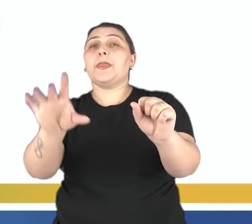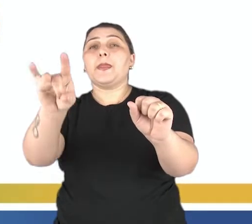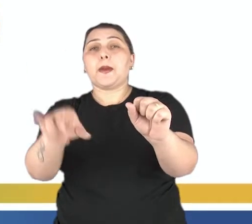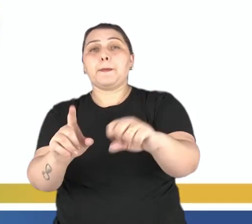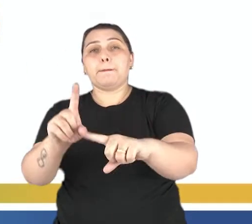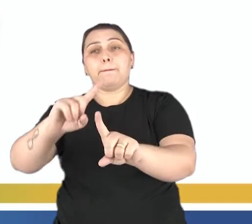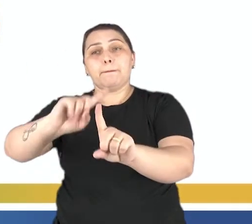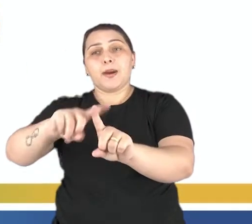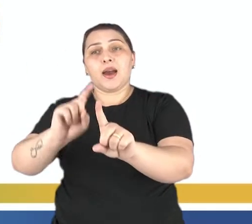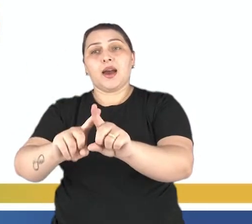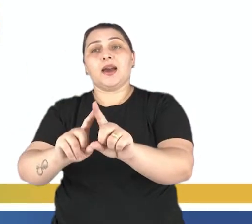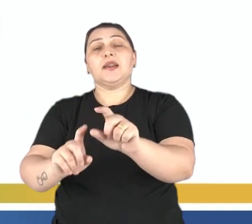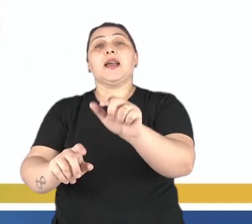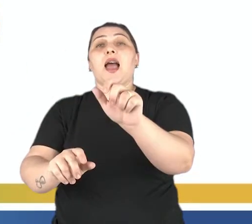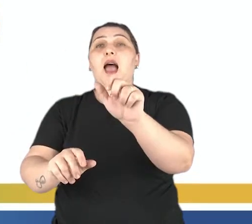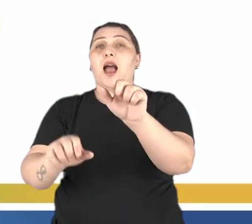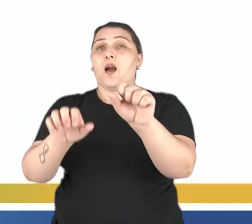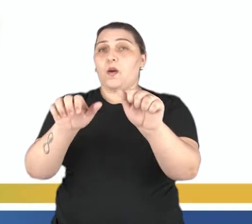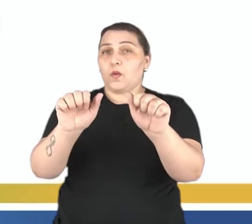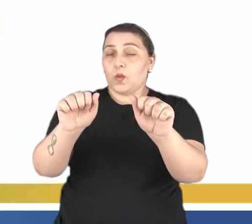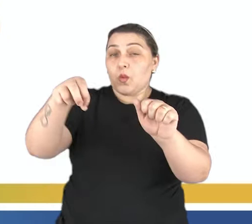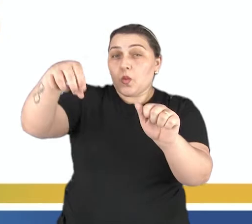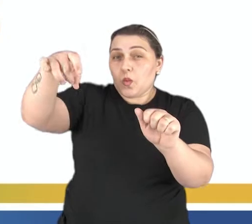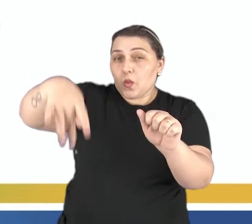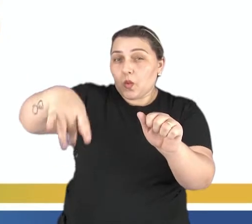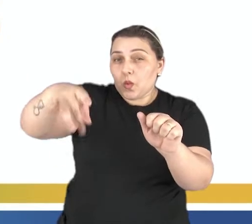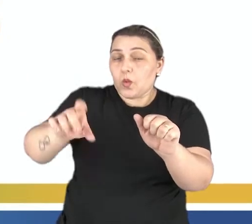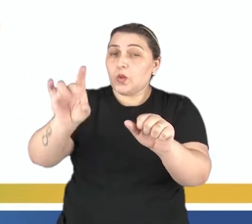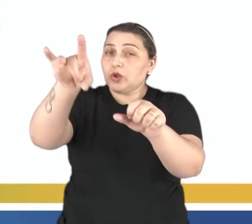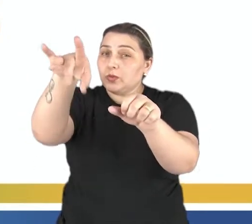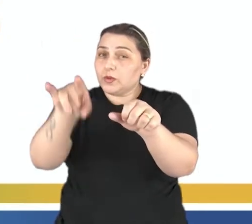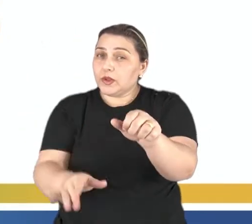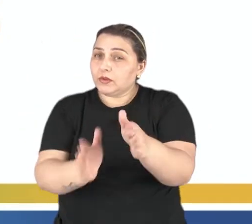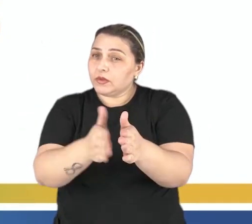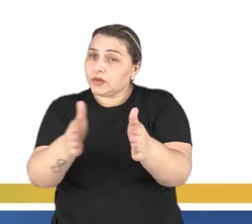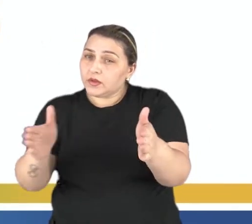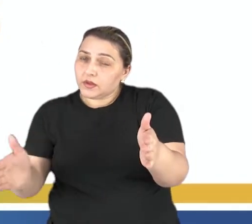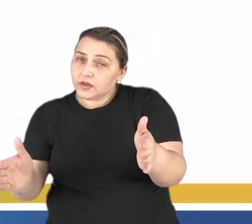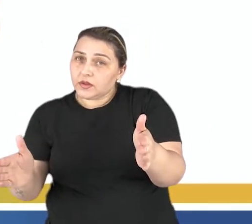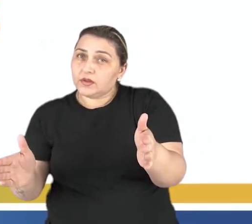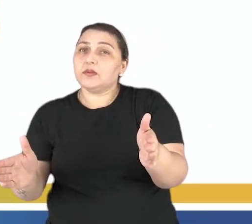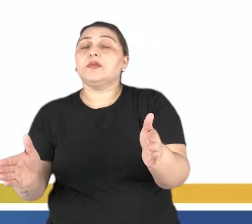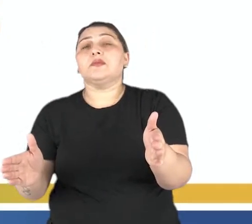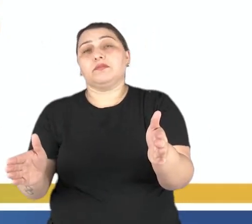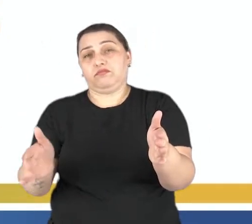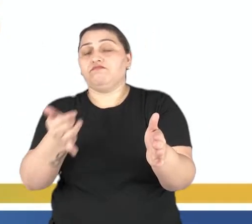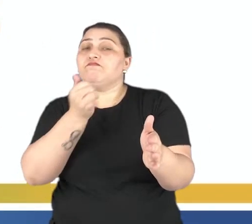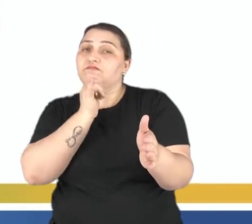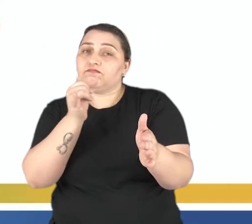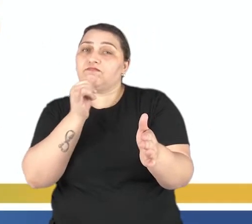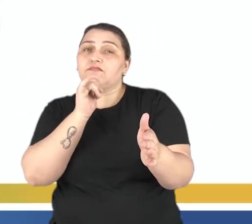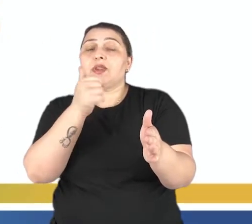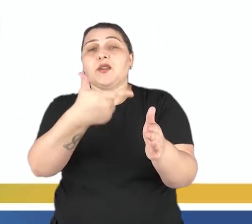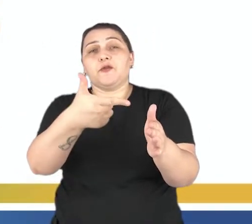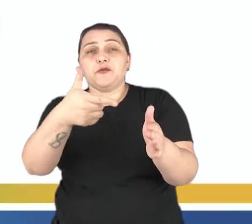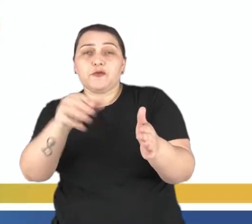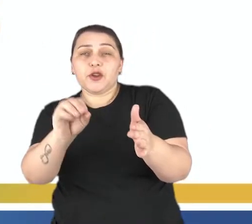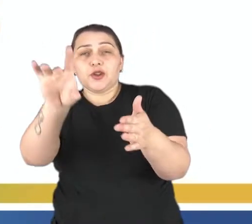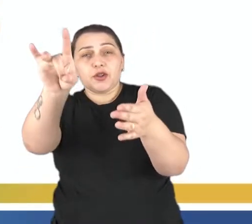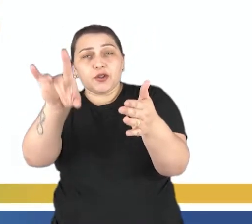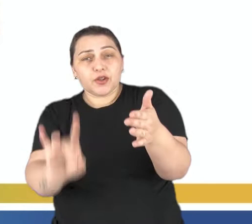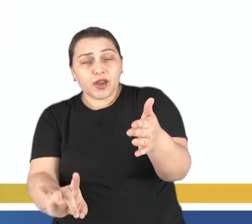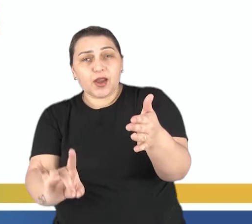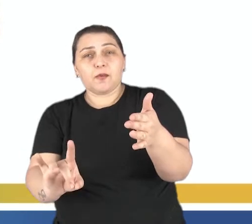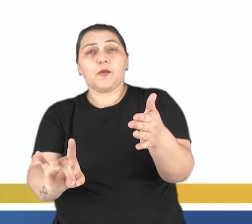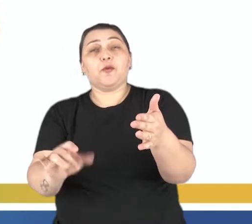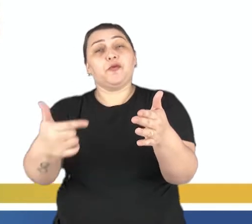mais AN, ou seja, o último termo dessa sequência, no caso do exemplo dos 20 primeiros termos,